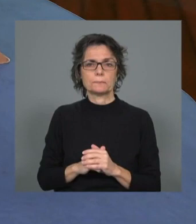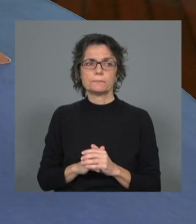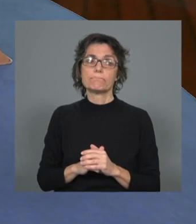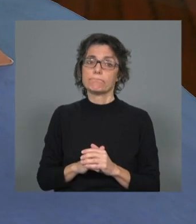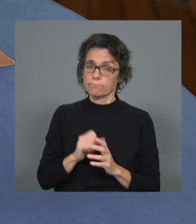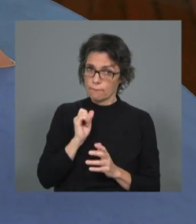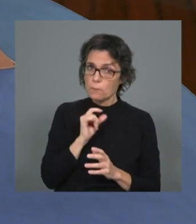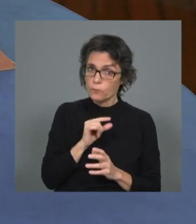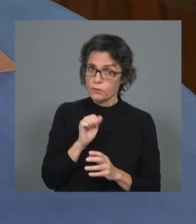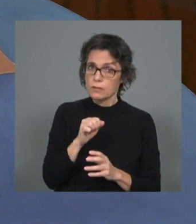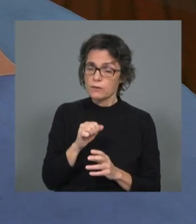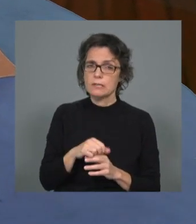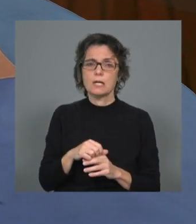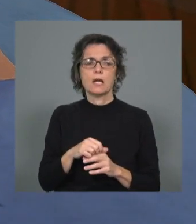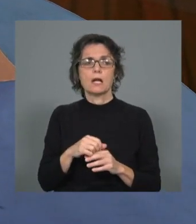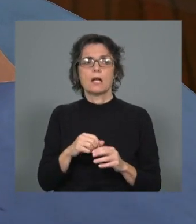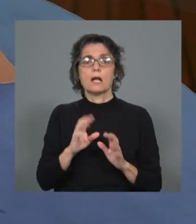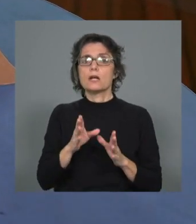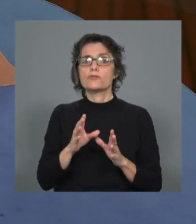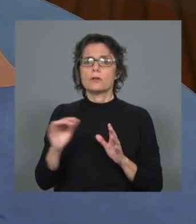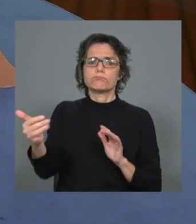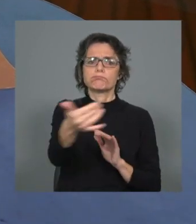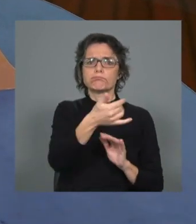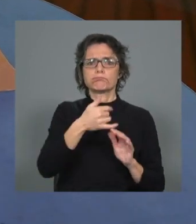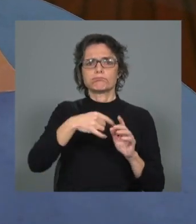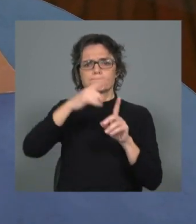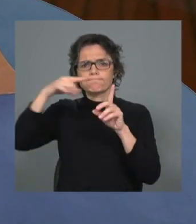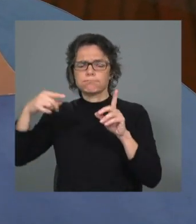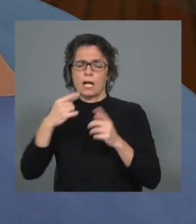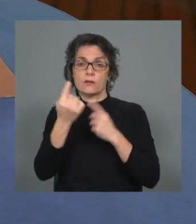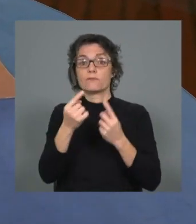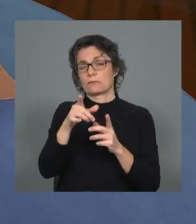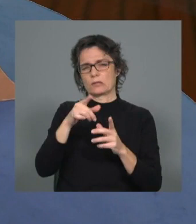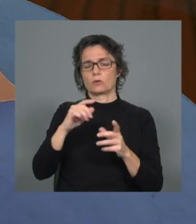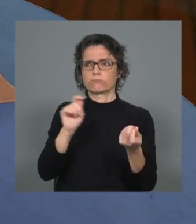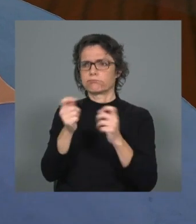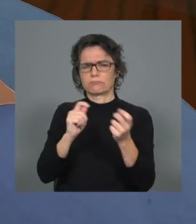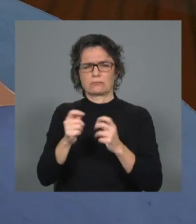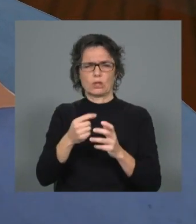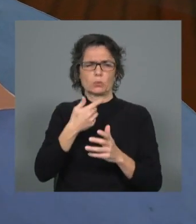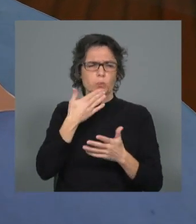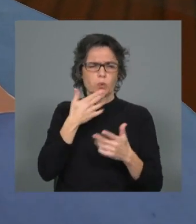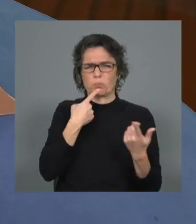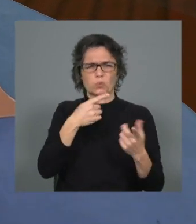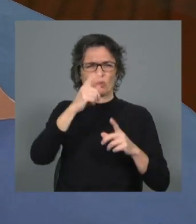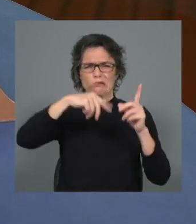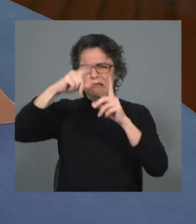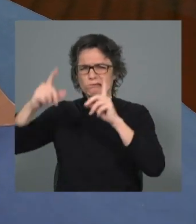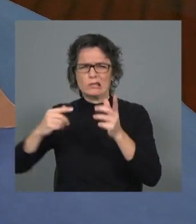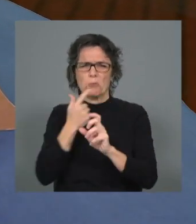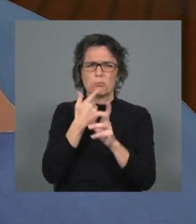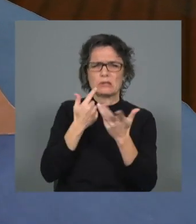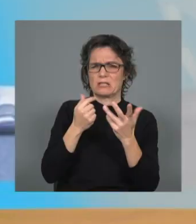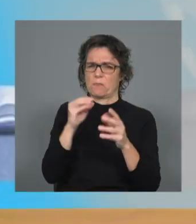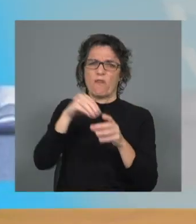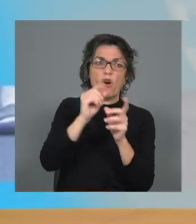São feitas muitas sondagens, aliás, até se debate o excesso de sondagens hoje em dia, em termos de intenção de voto dos cidadãos